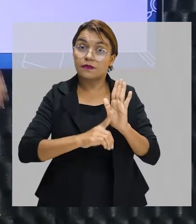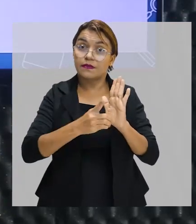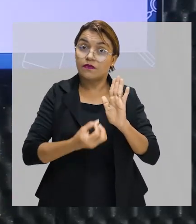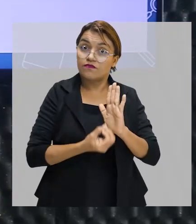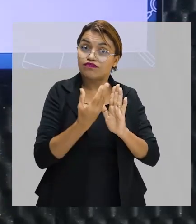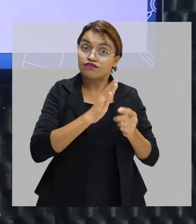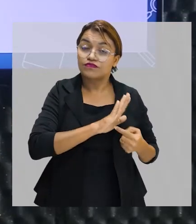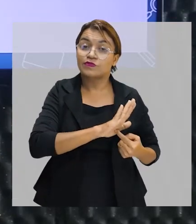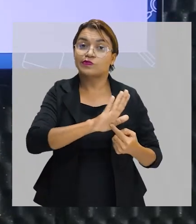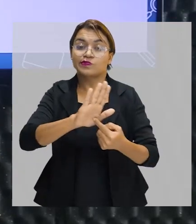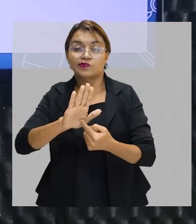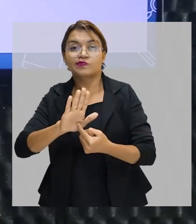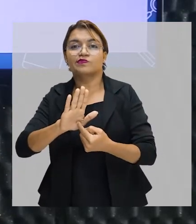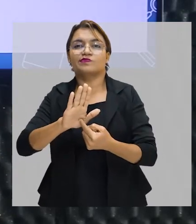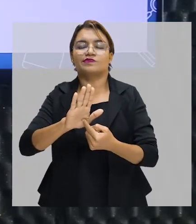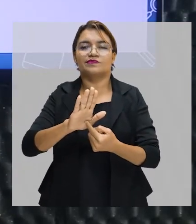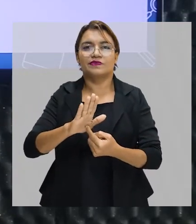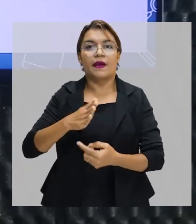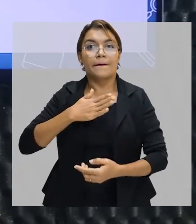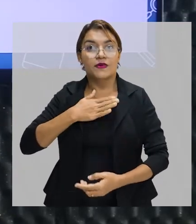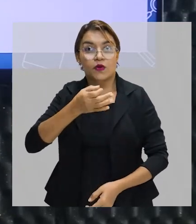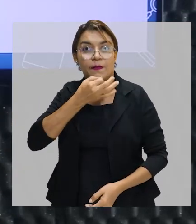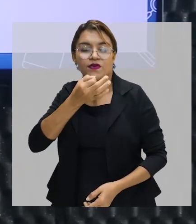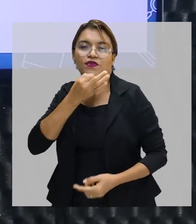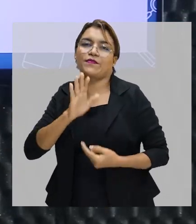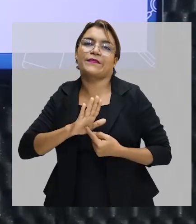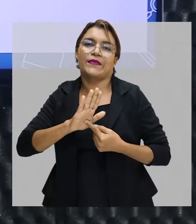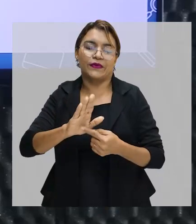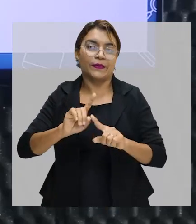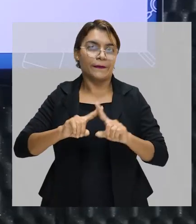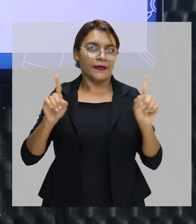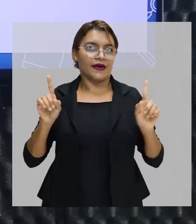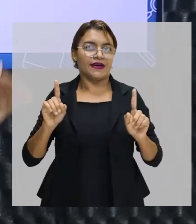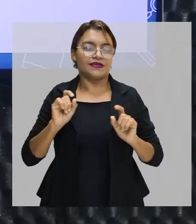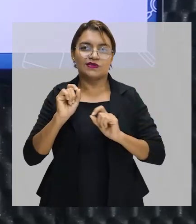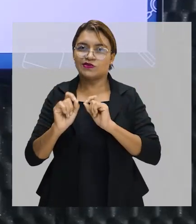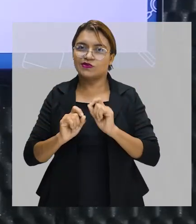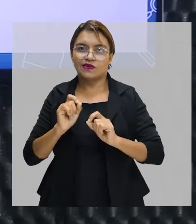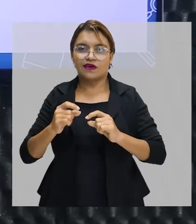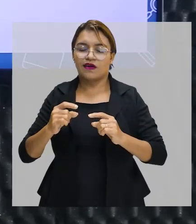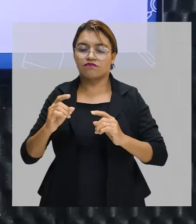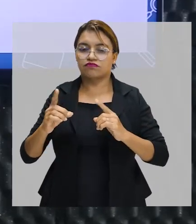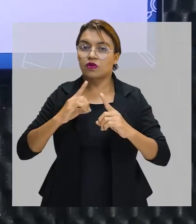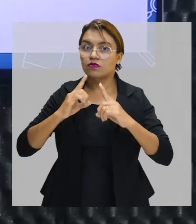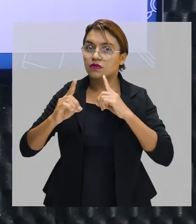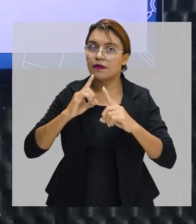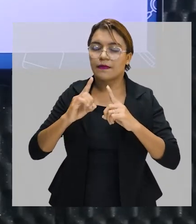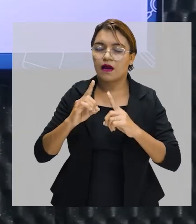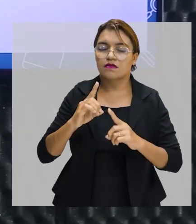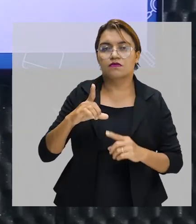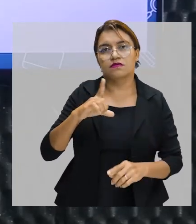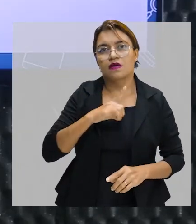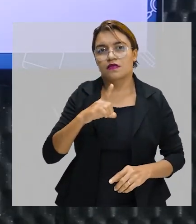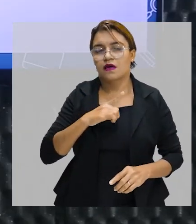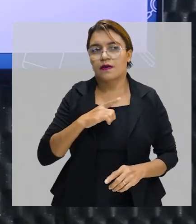ideia, defendo a minha ideia, mas eu não puxo para o debate nem tento convencer ninguém, tá